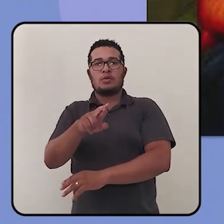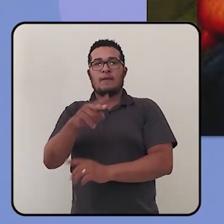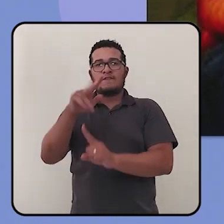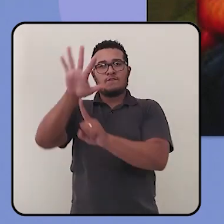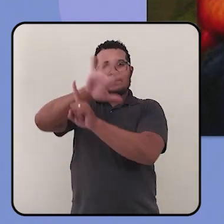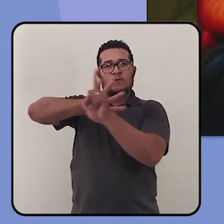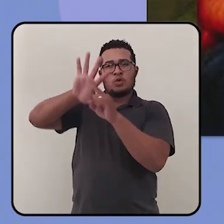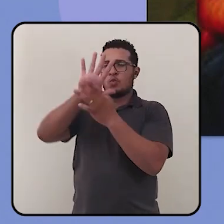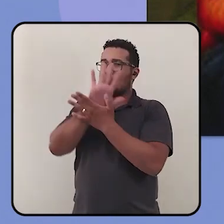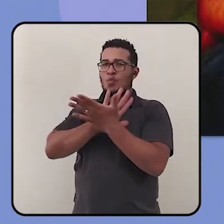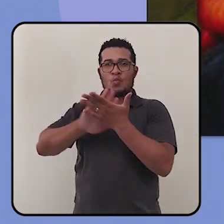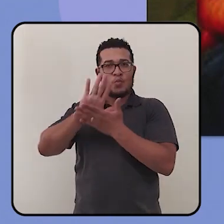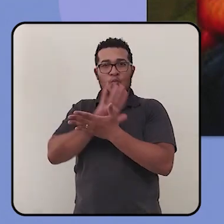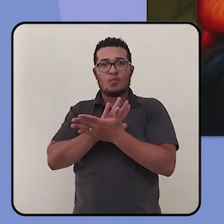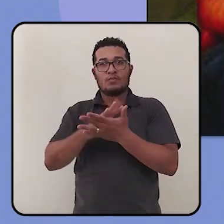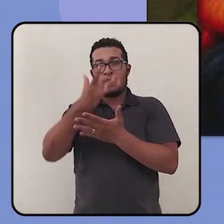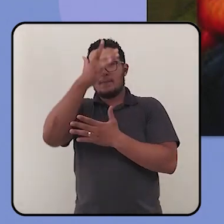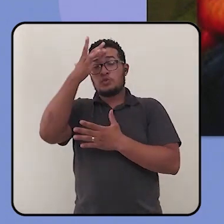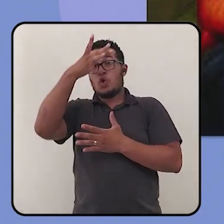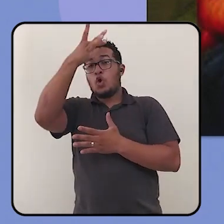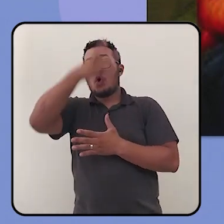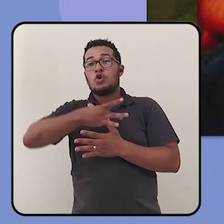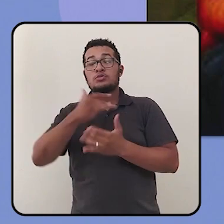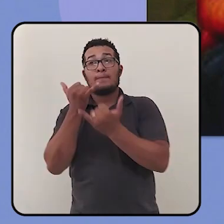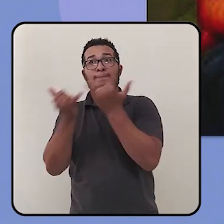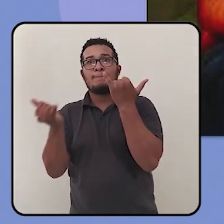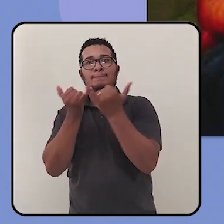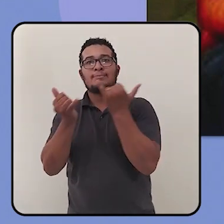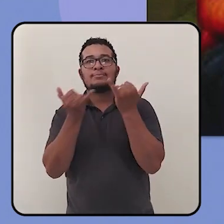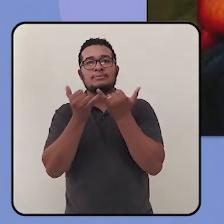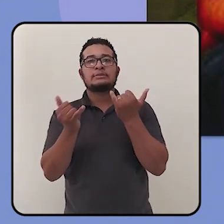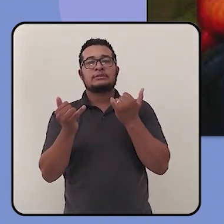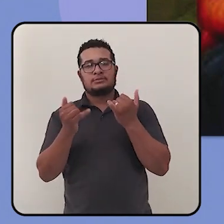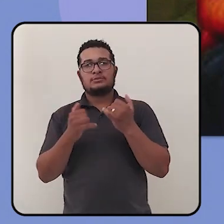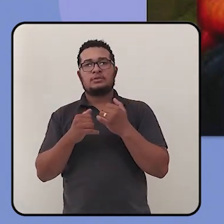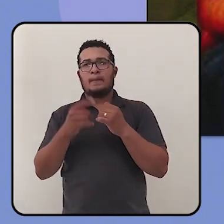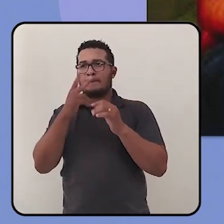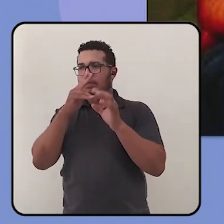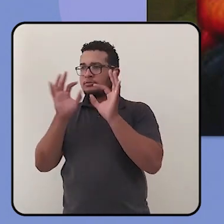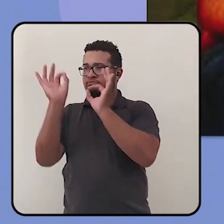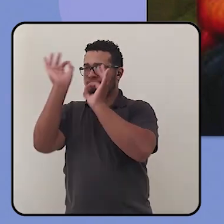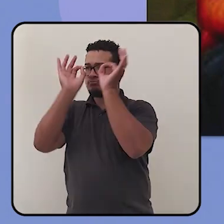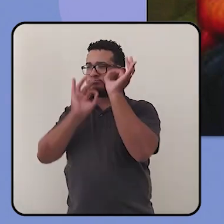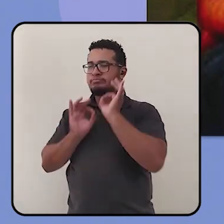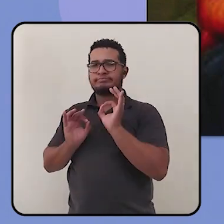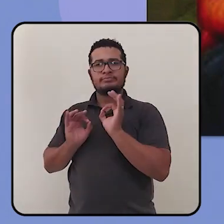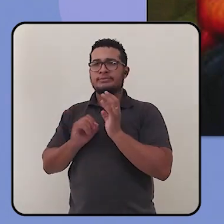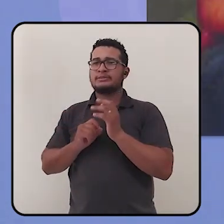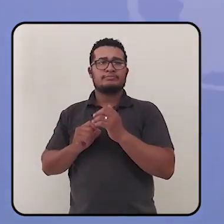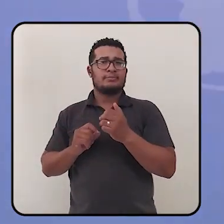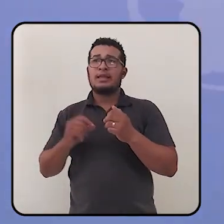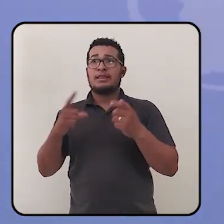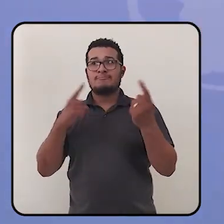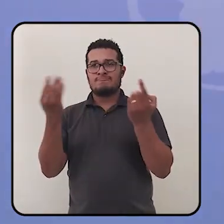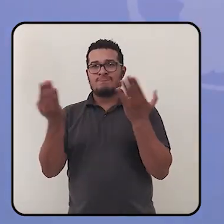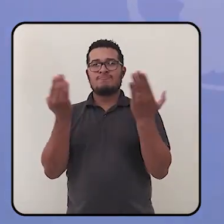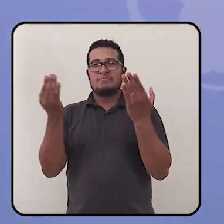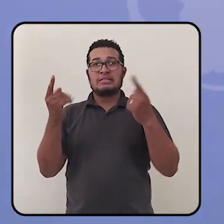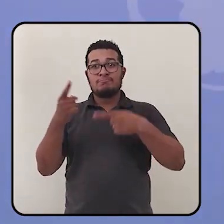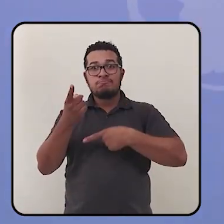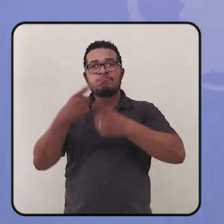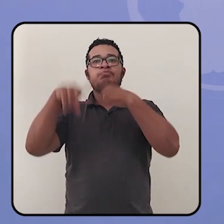nada o fundo e as pessoas tinham rosto muito parecido não tinha as proporções perfeitas ou seja grandes